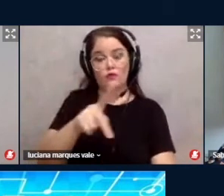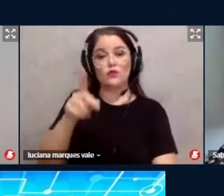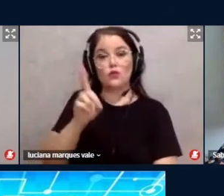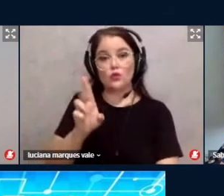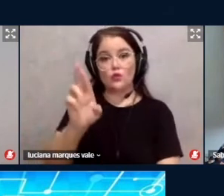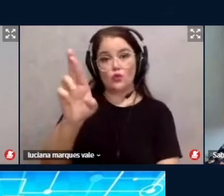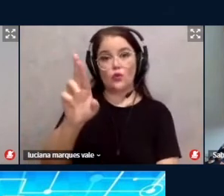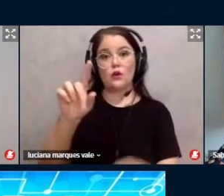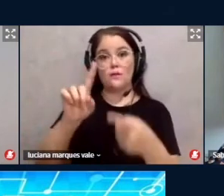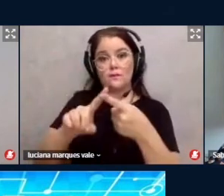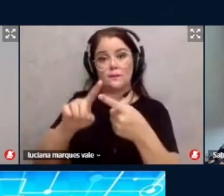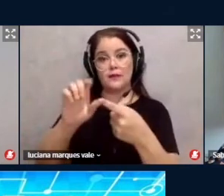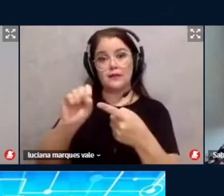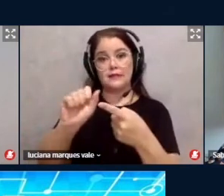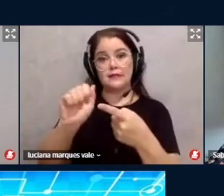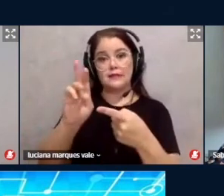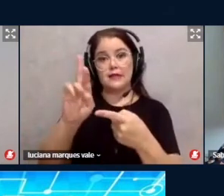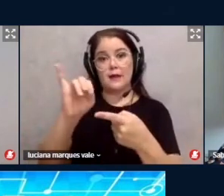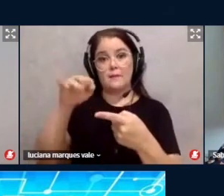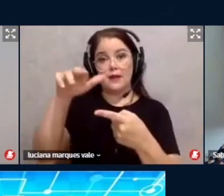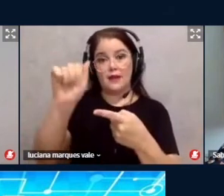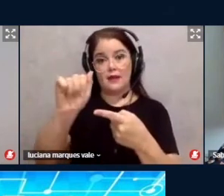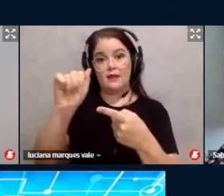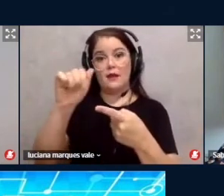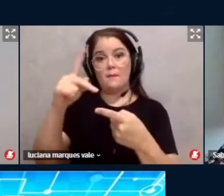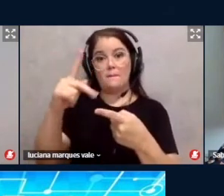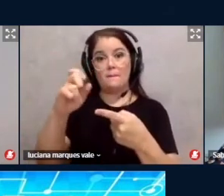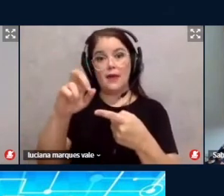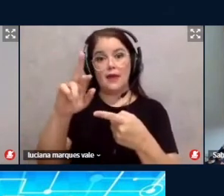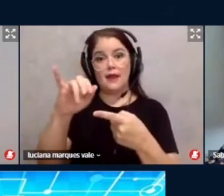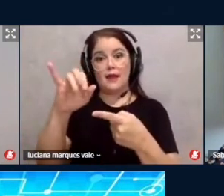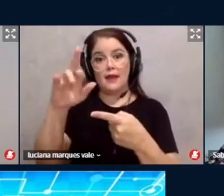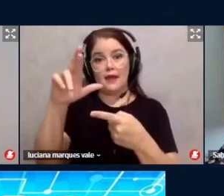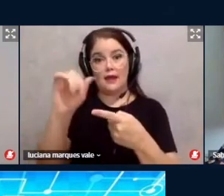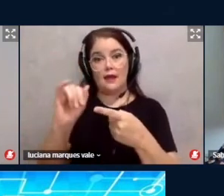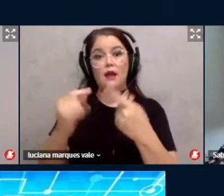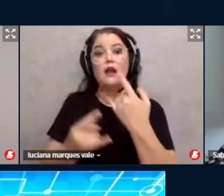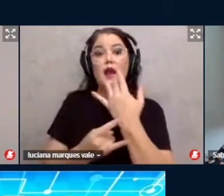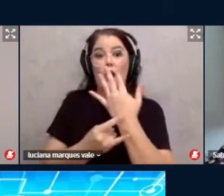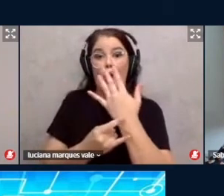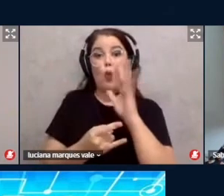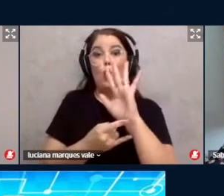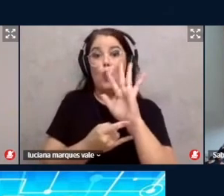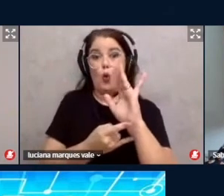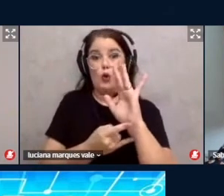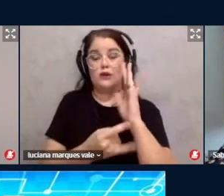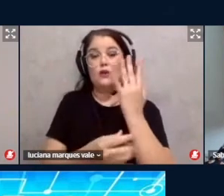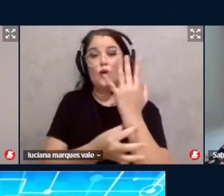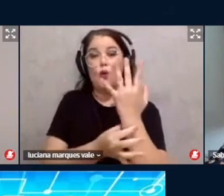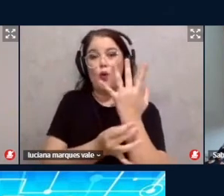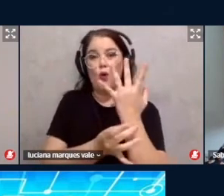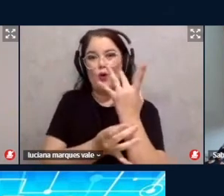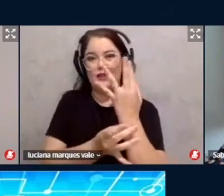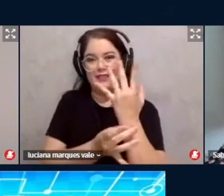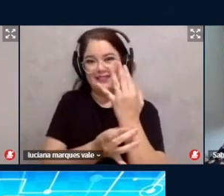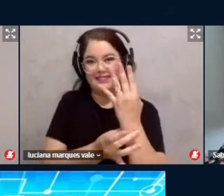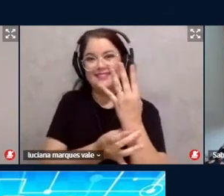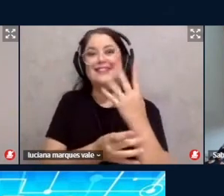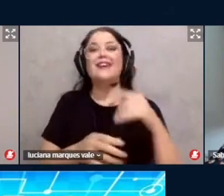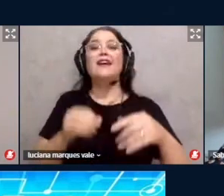doutoras Sabrina Pereira de Abreu, da Universidade Federal do Rio Grande do Sul, membro externo,